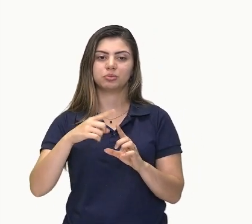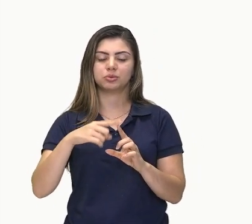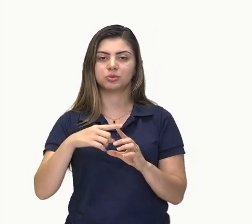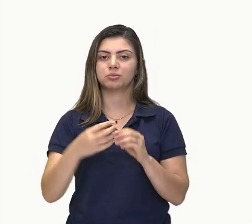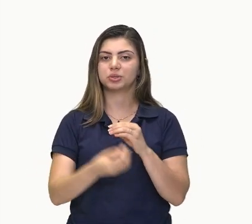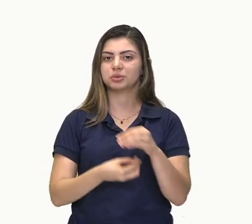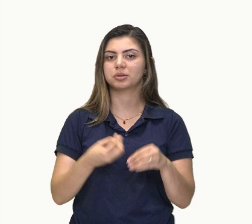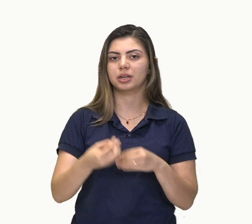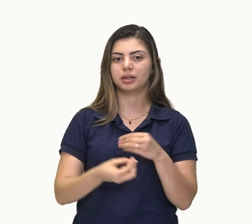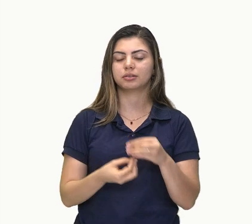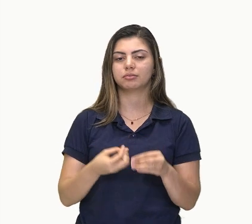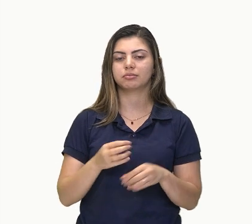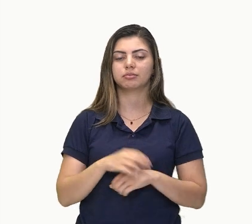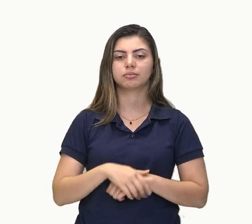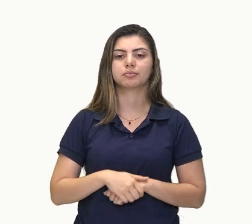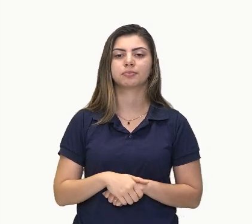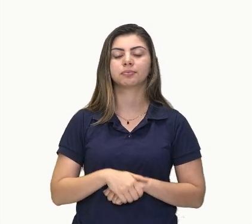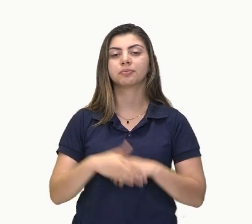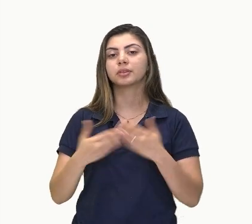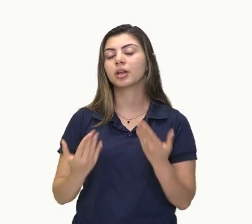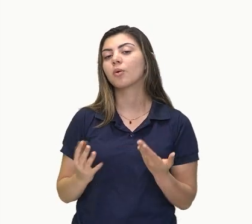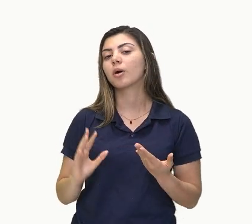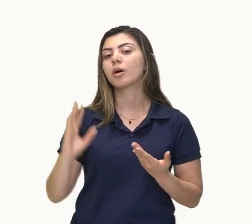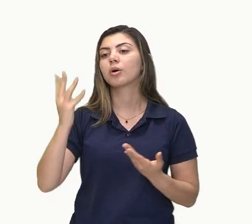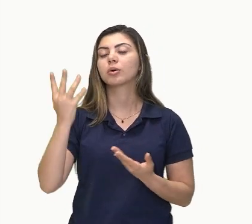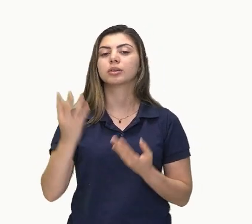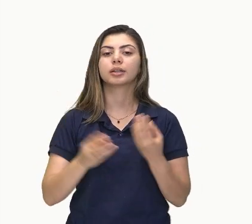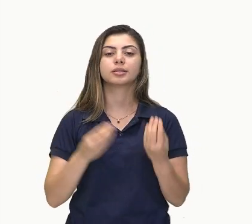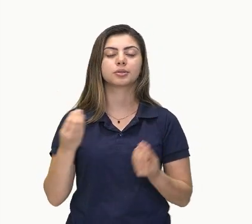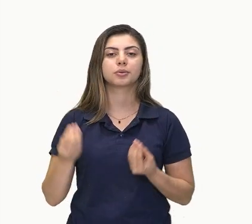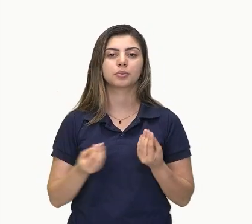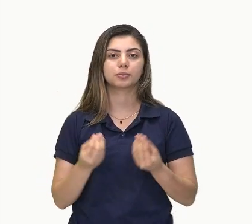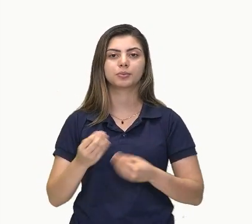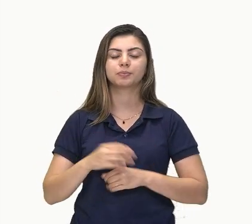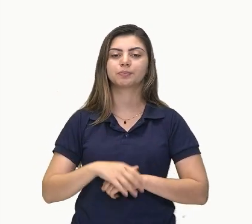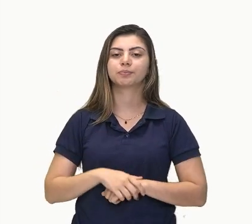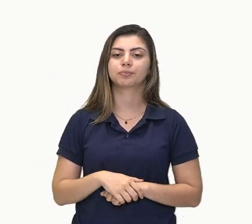adiante. O que acontece aqui é que